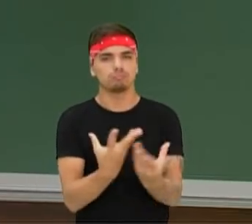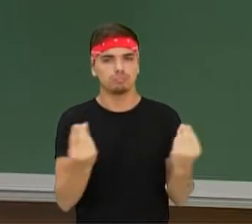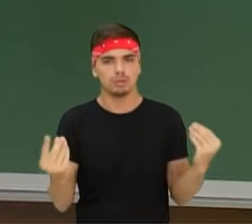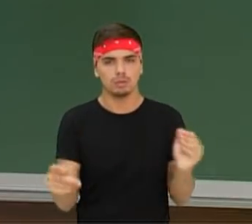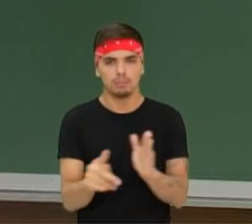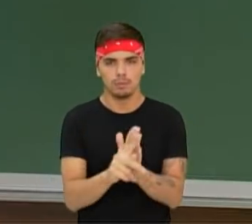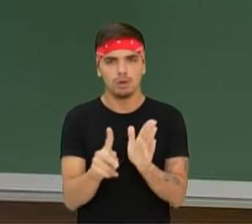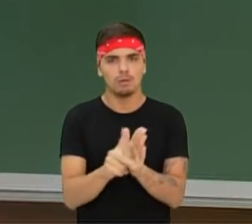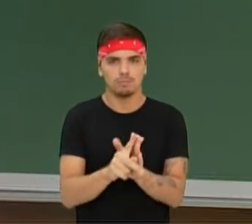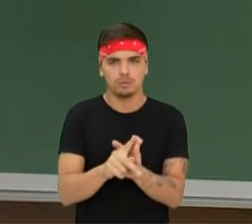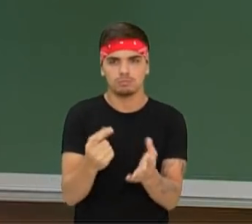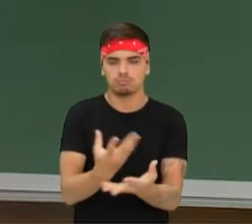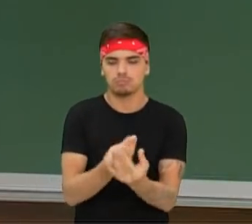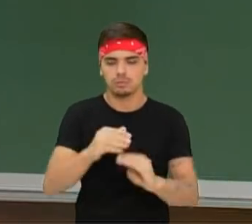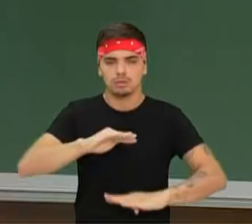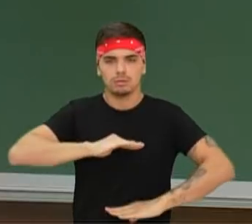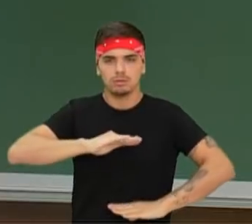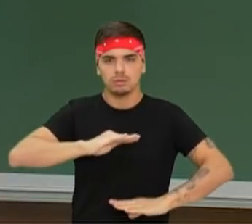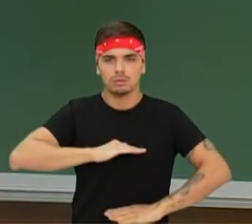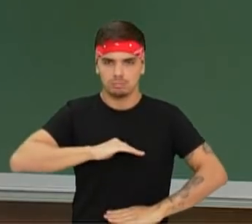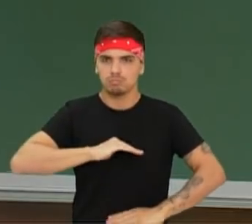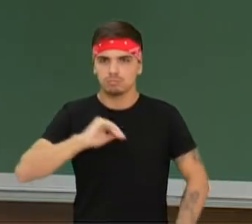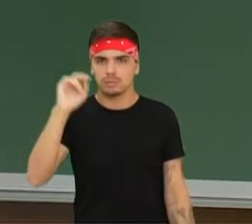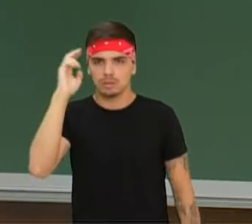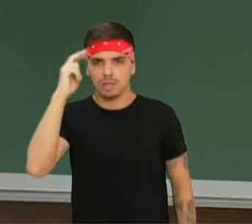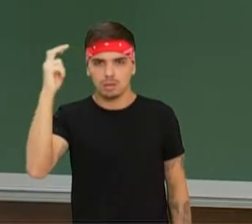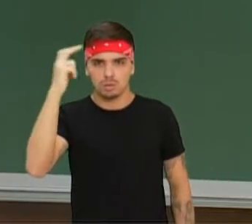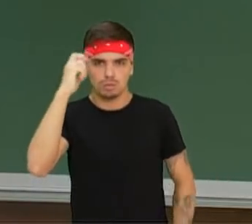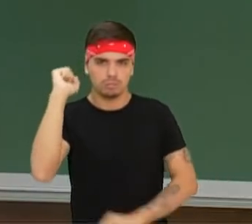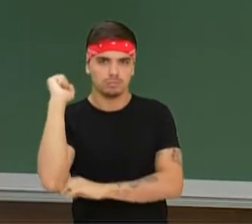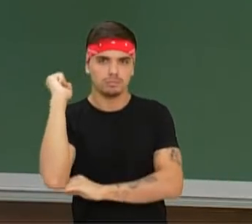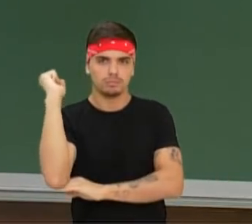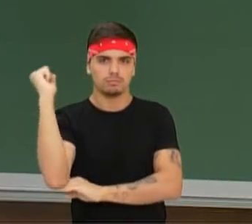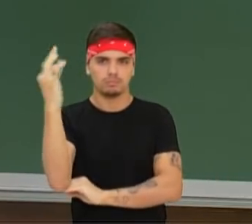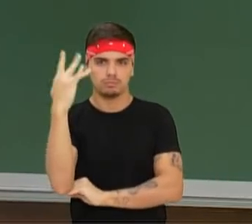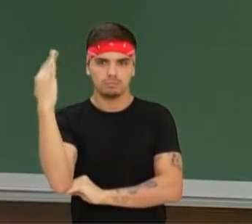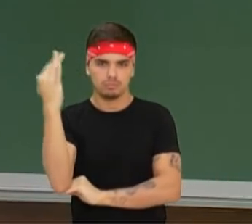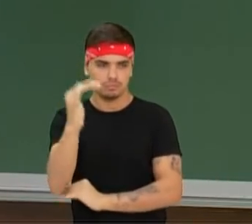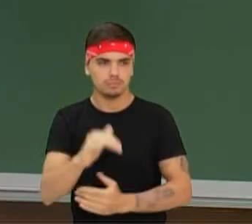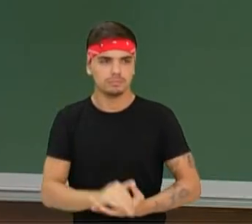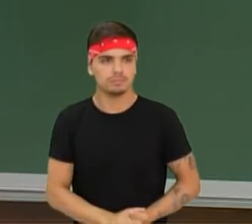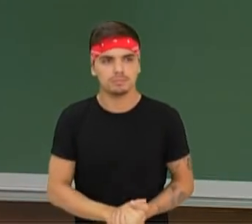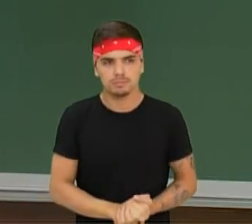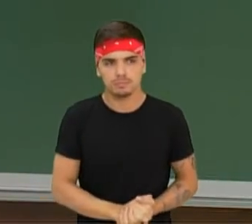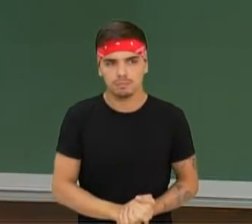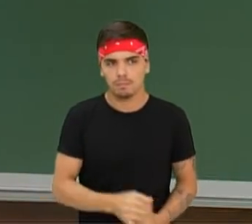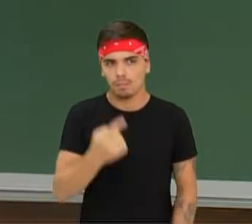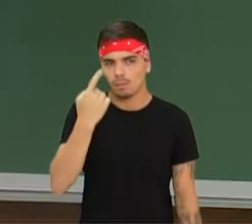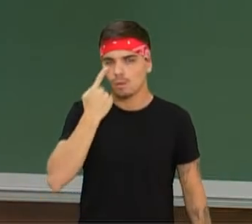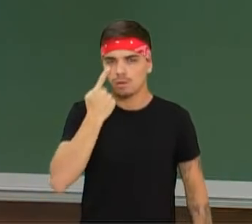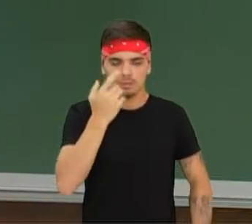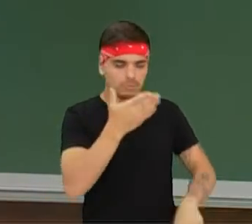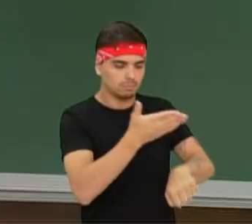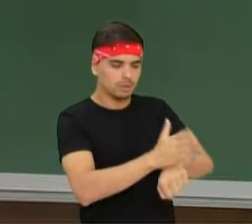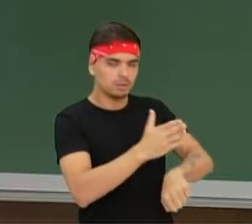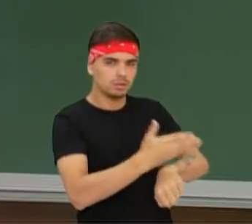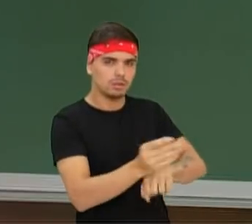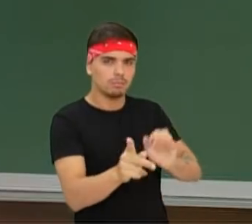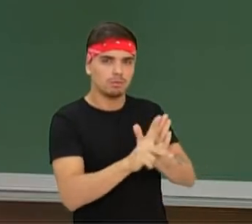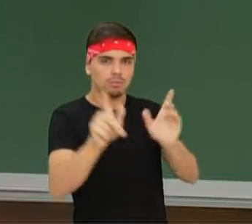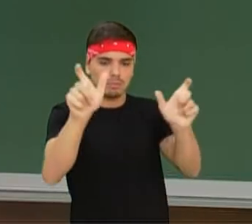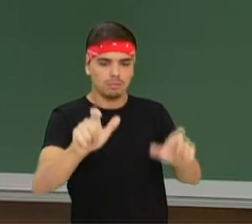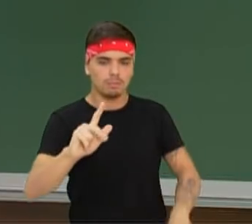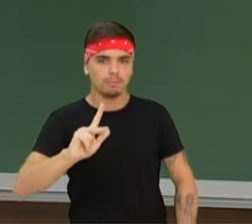das condições aí naturais. Então vamos ver um pouquinho sobre isso. As práticas do homem,